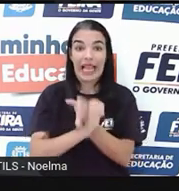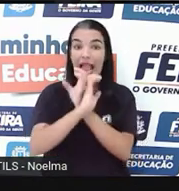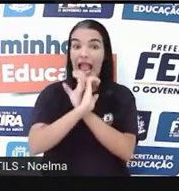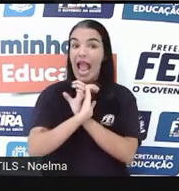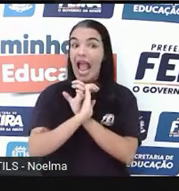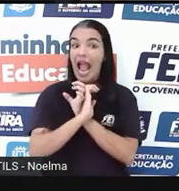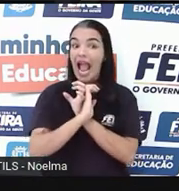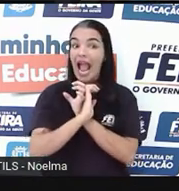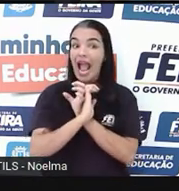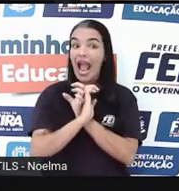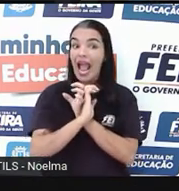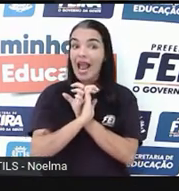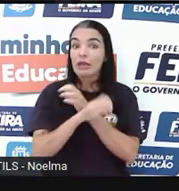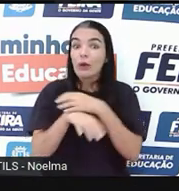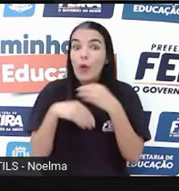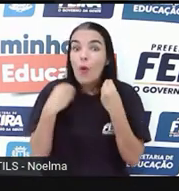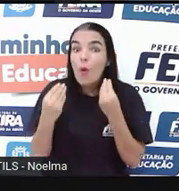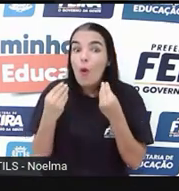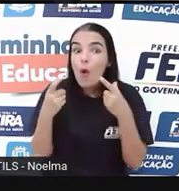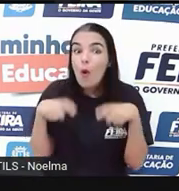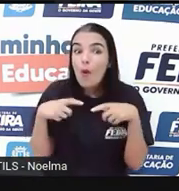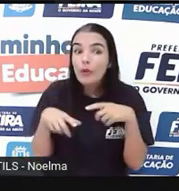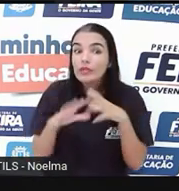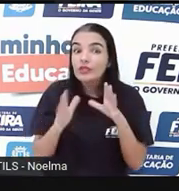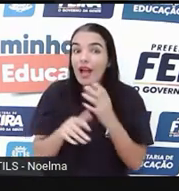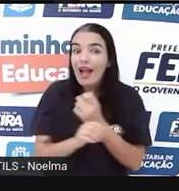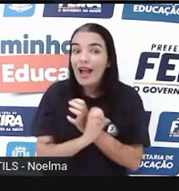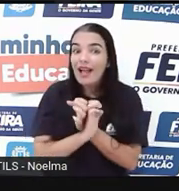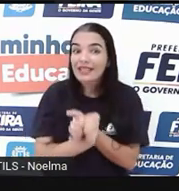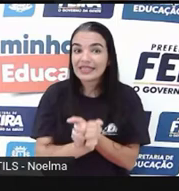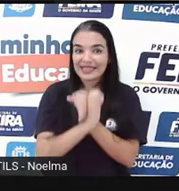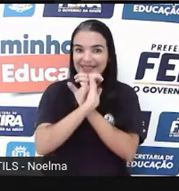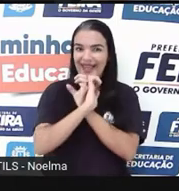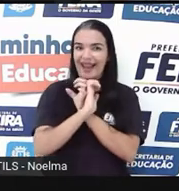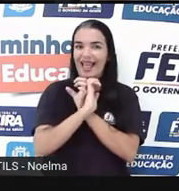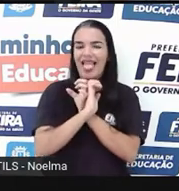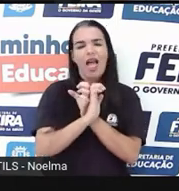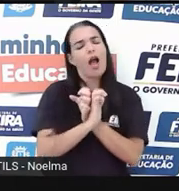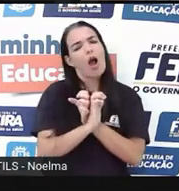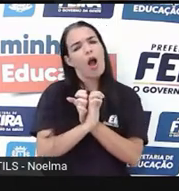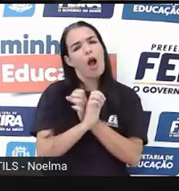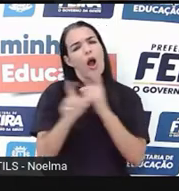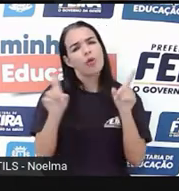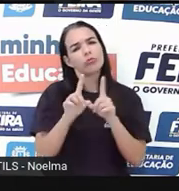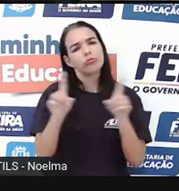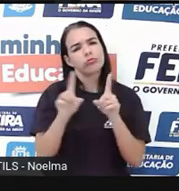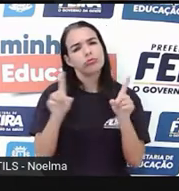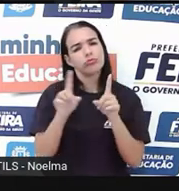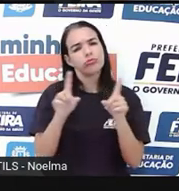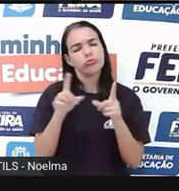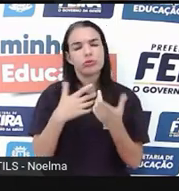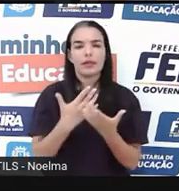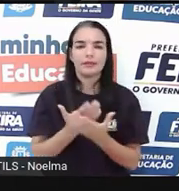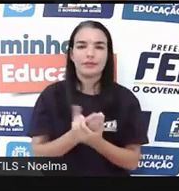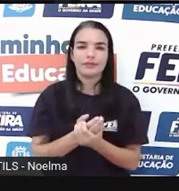E, gente, skeleton já saiu aqui. Did you remember? Vocês se lembram?